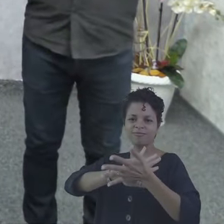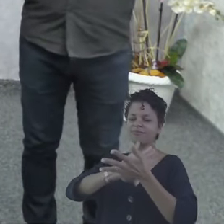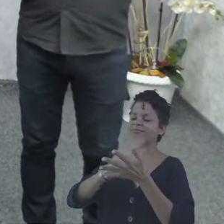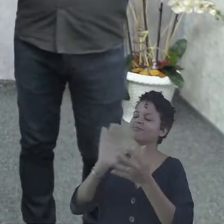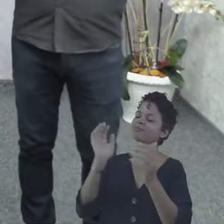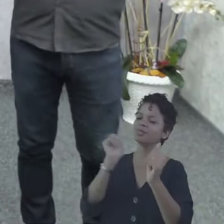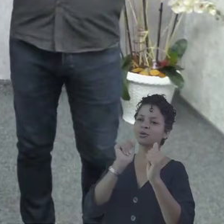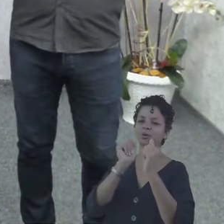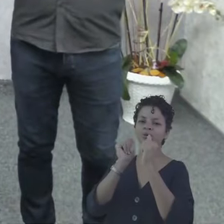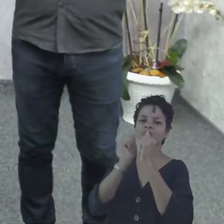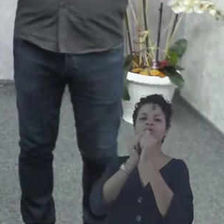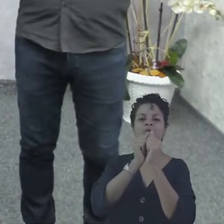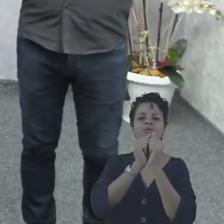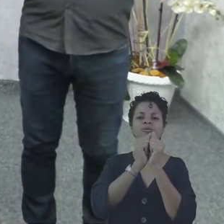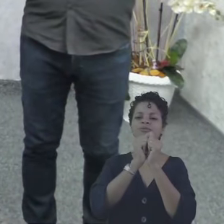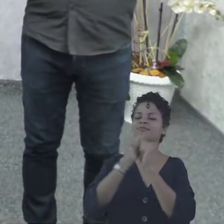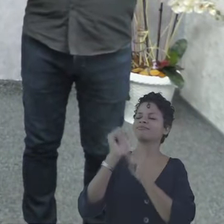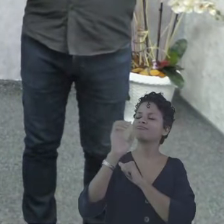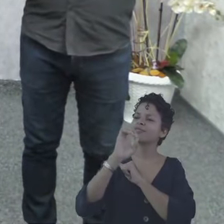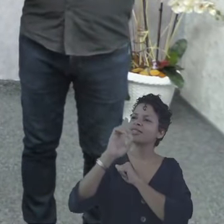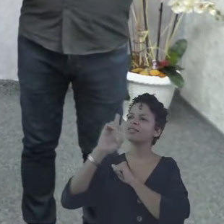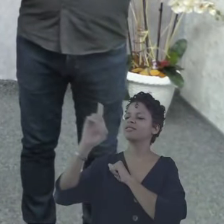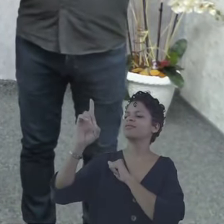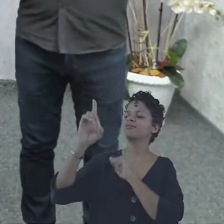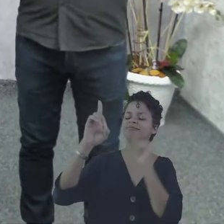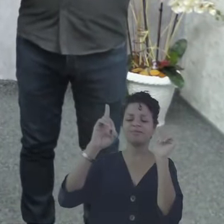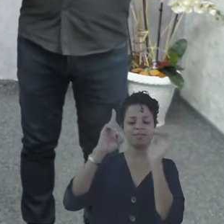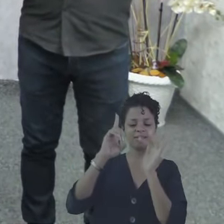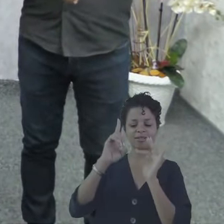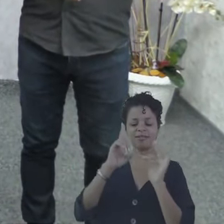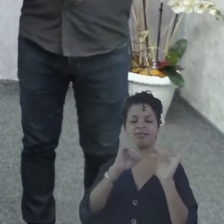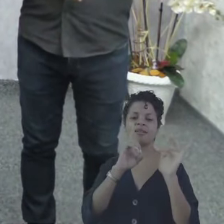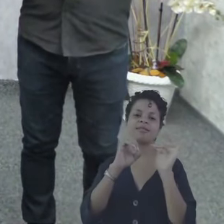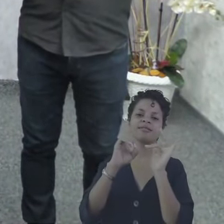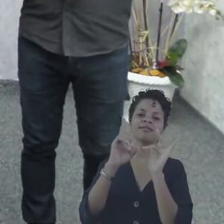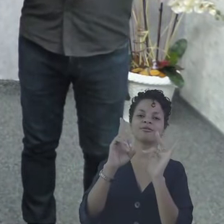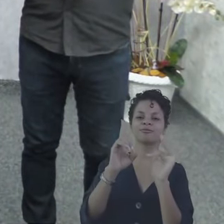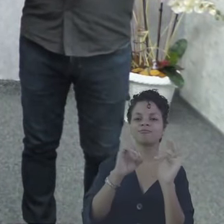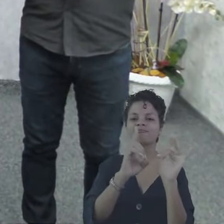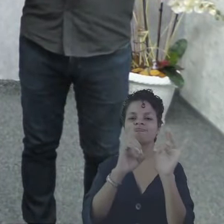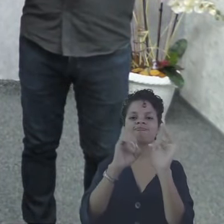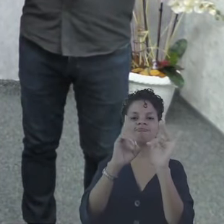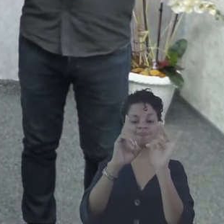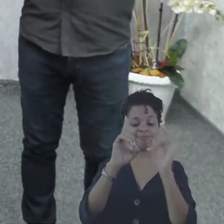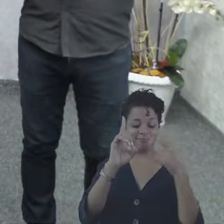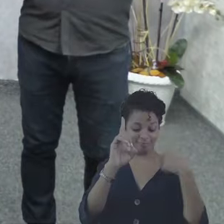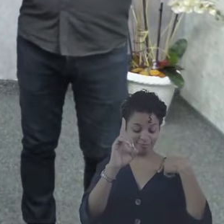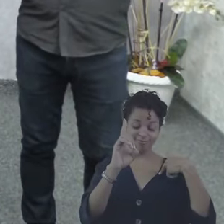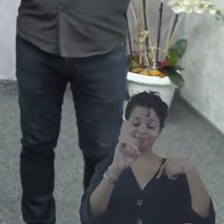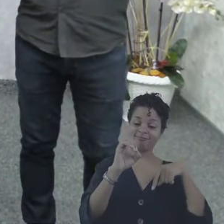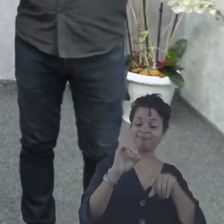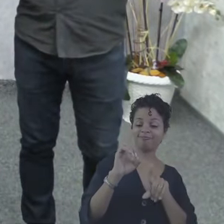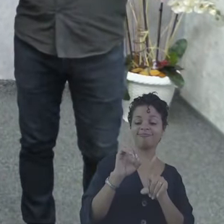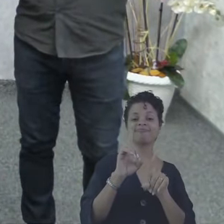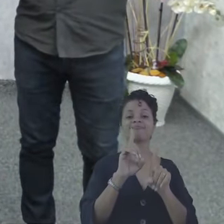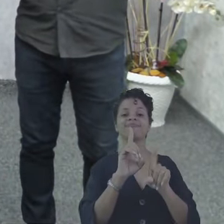Pai eterno autor, perante o Rei me